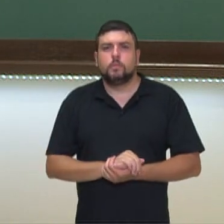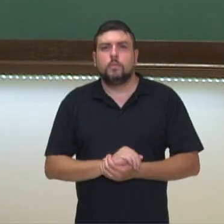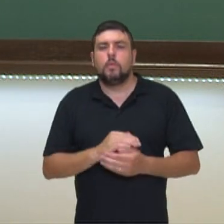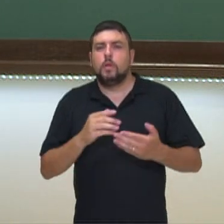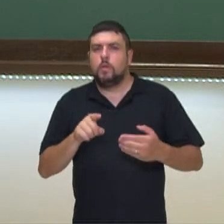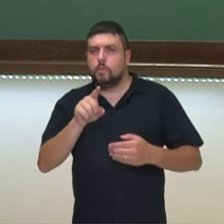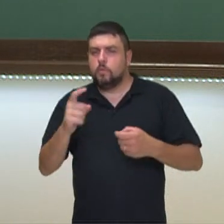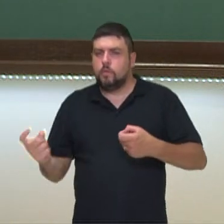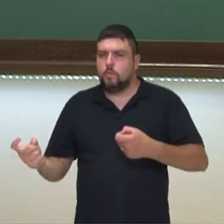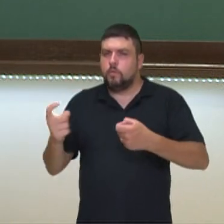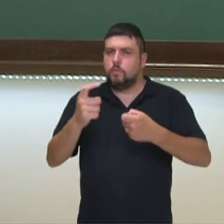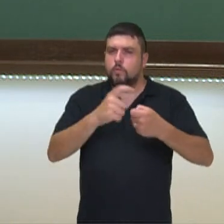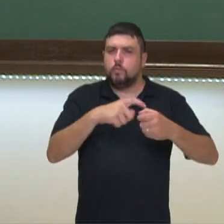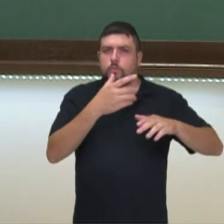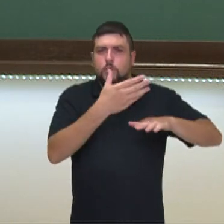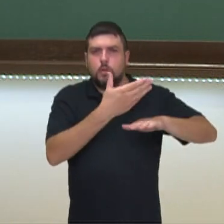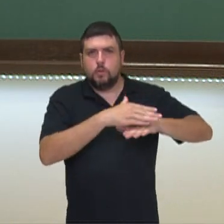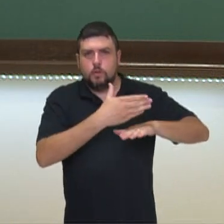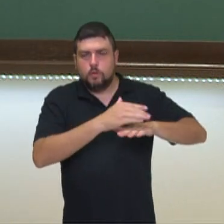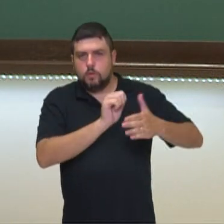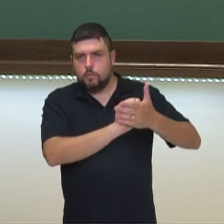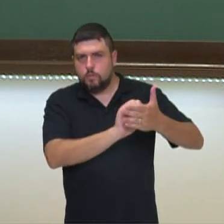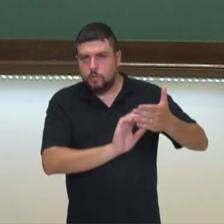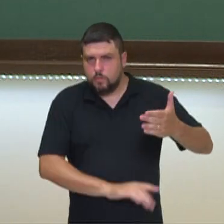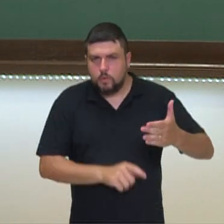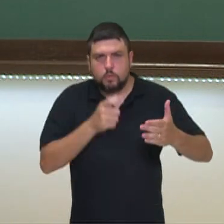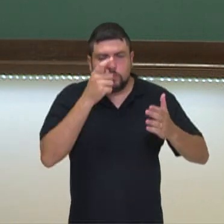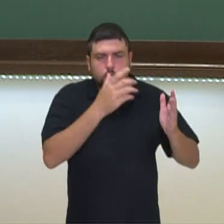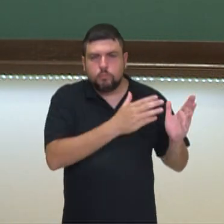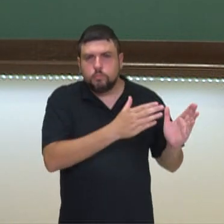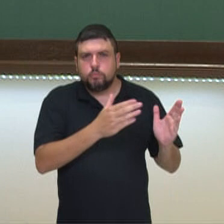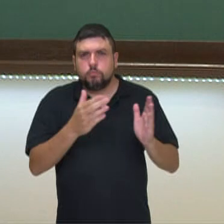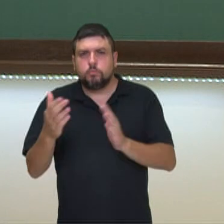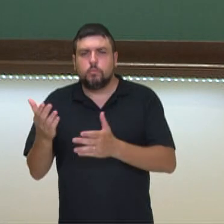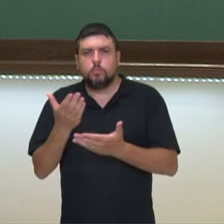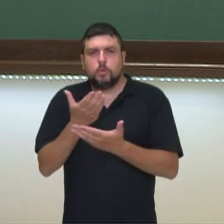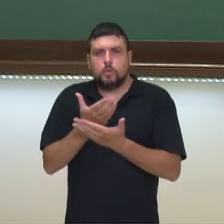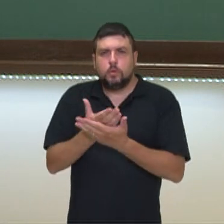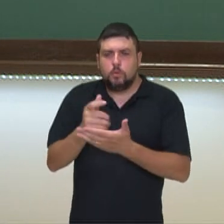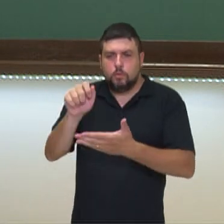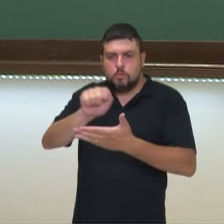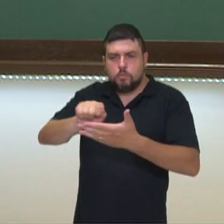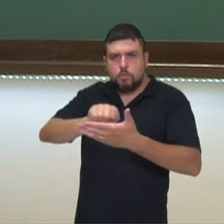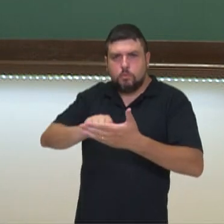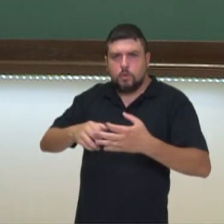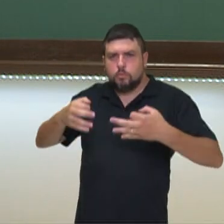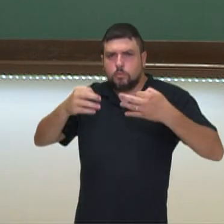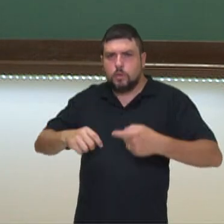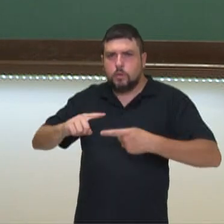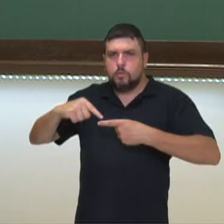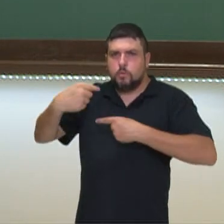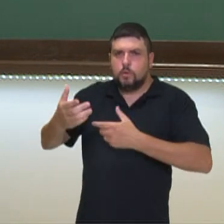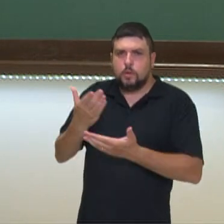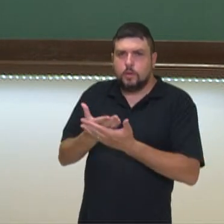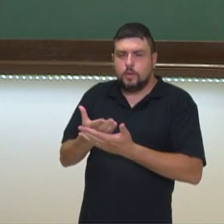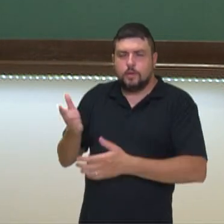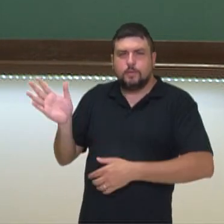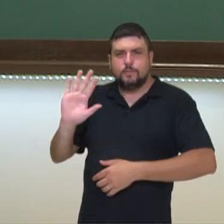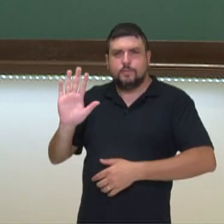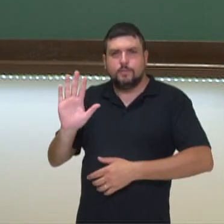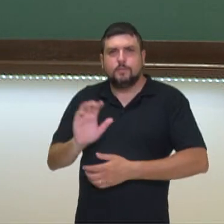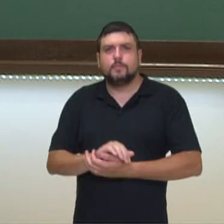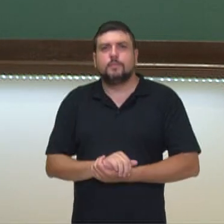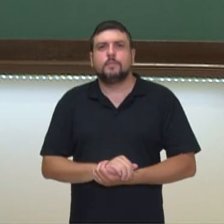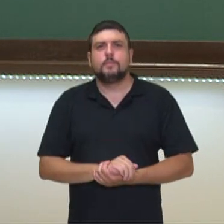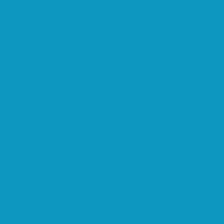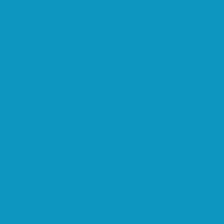reveja os exercícios, que você refaça os exemplos, que você tenha tudo anotado e organizado no seu caderno, e a gente se encontra numa próxima aula. Até lá!